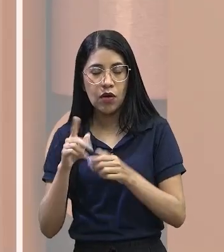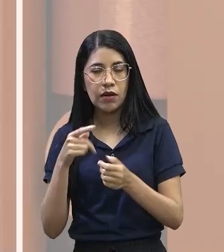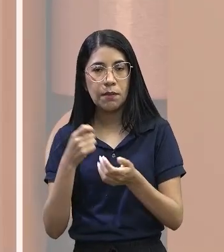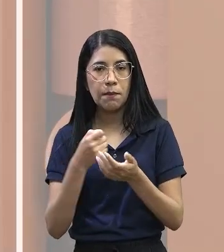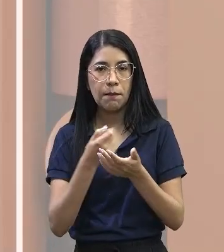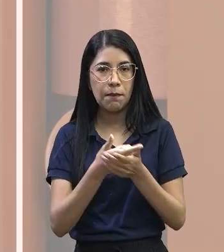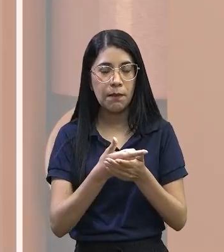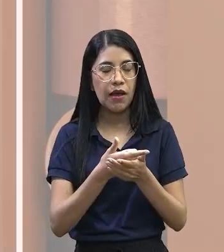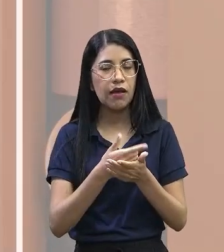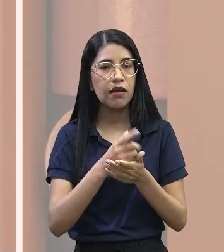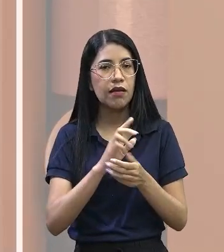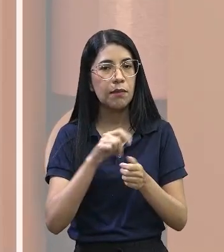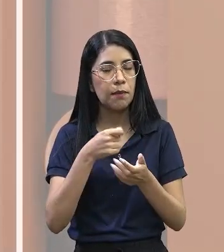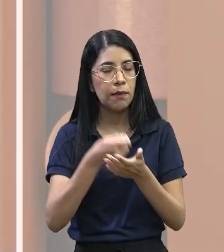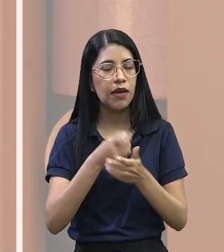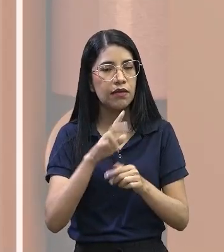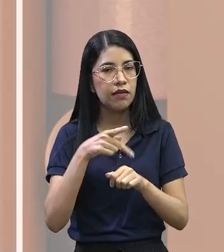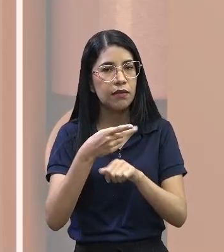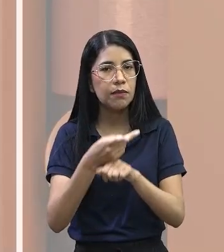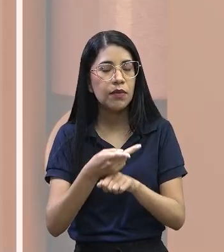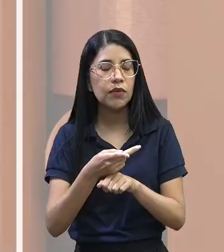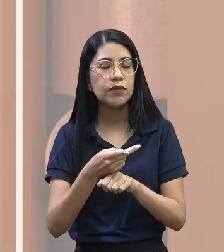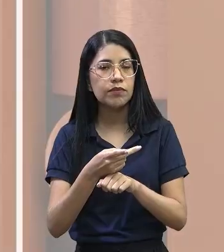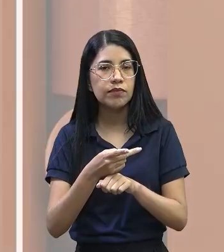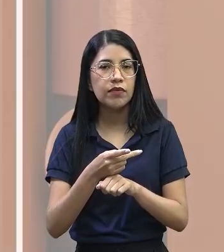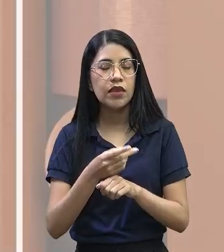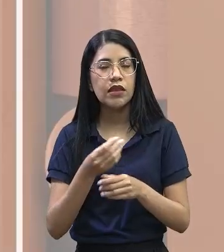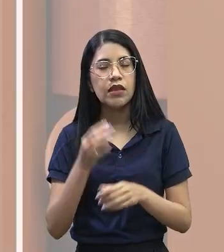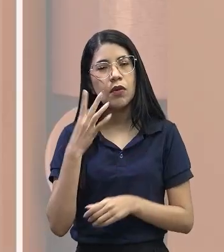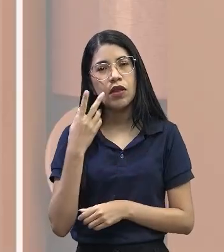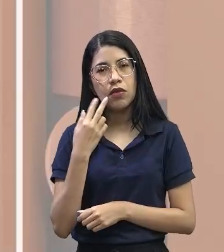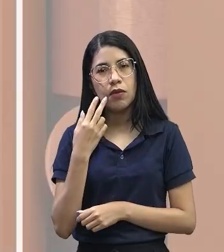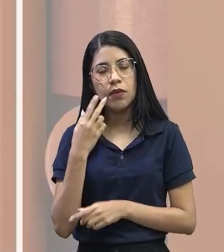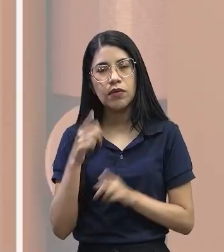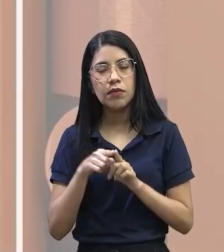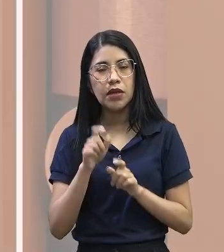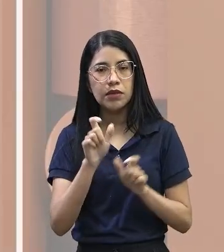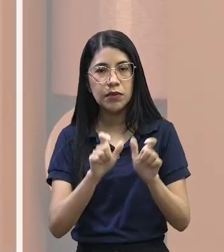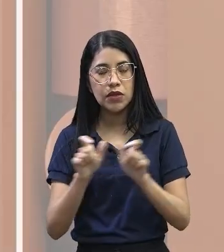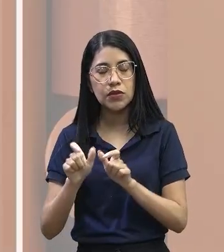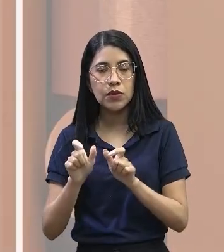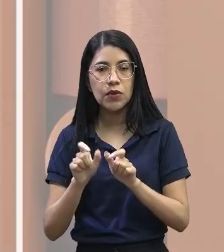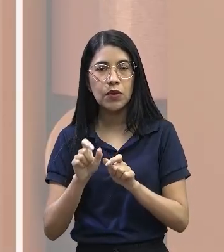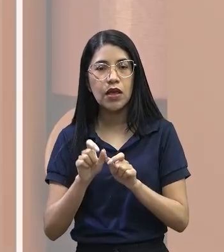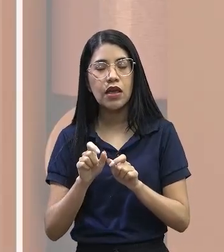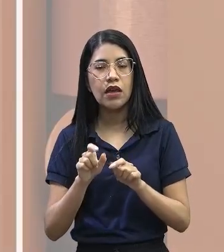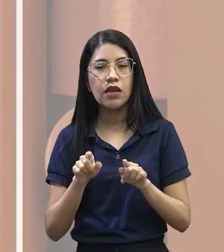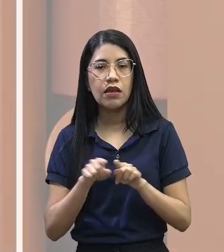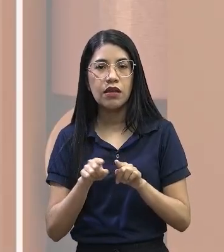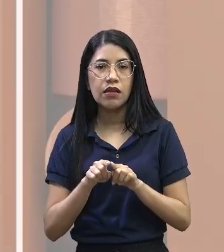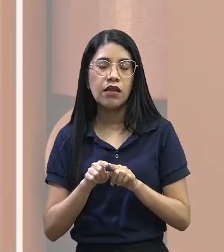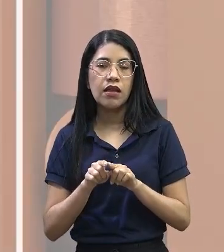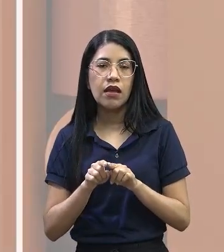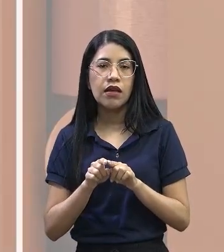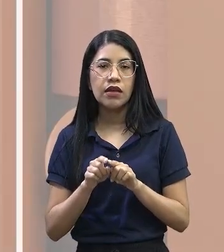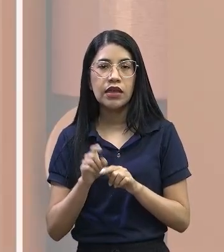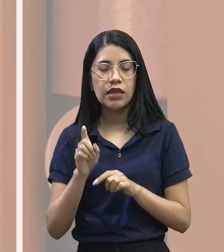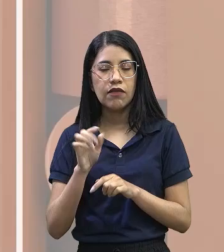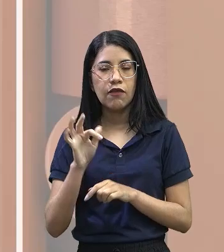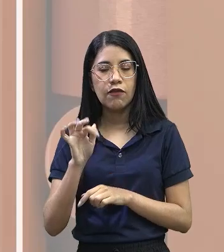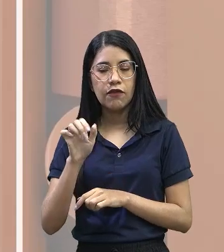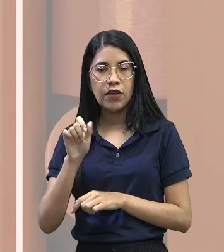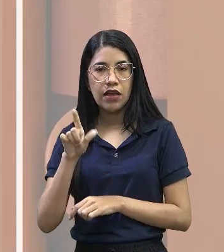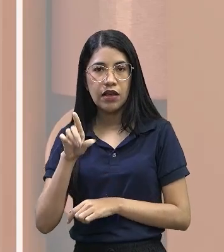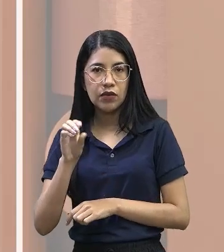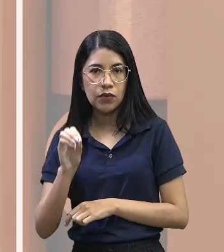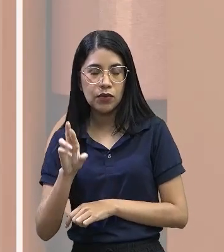outro momento. E é comum, basicamente, o indivíduo chamar para o indivíduo que fia para ele, que